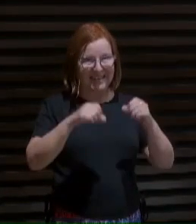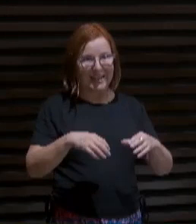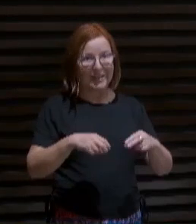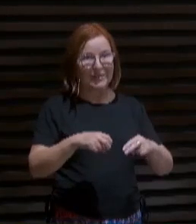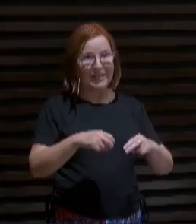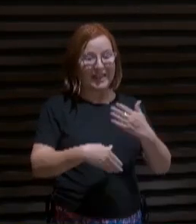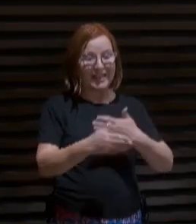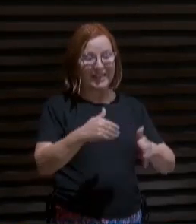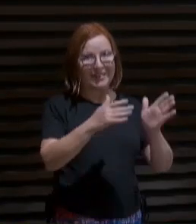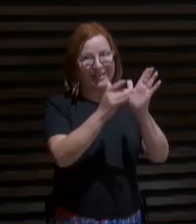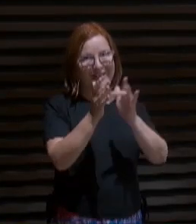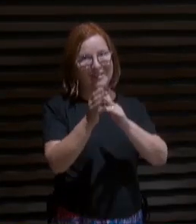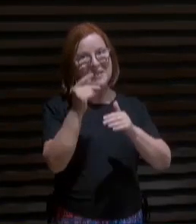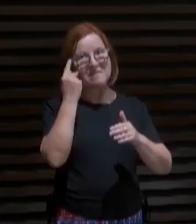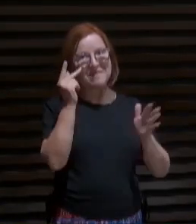para ele.